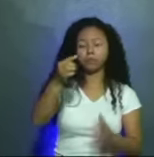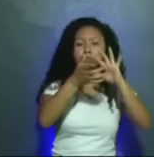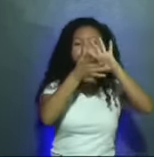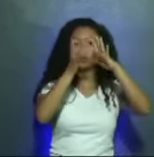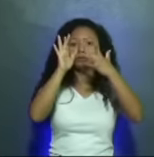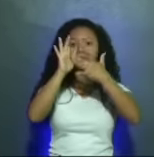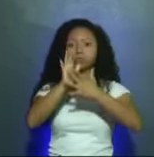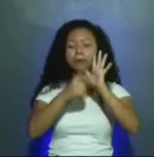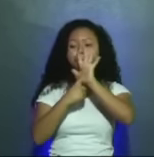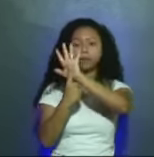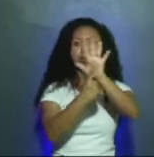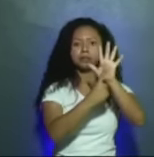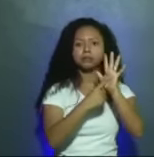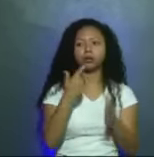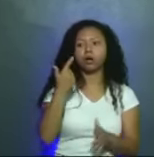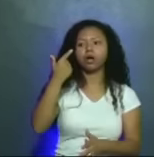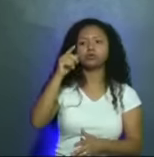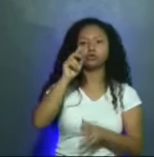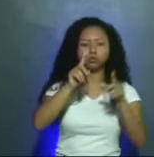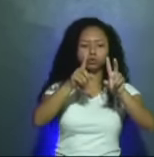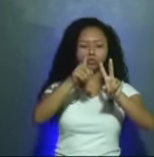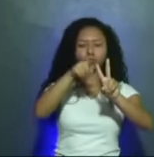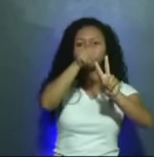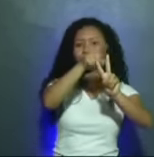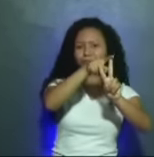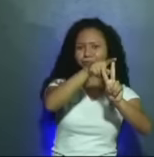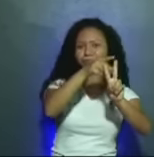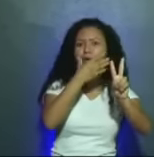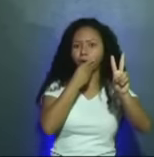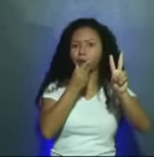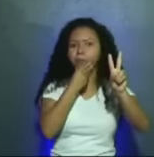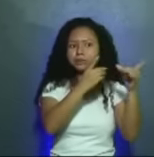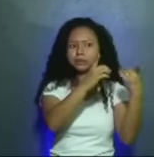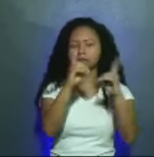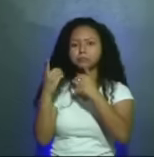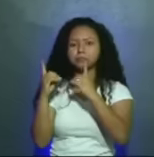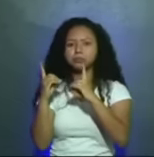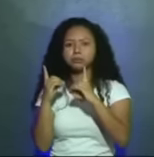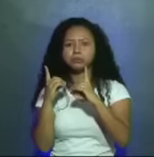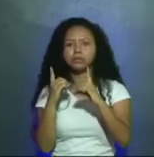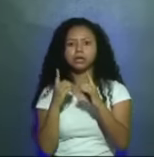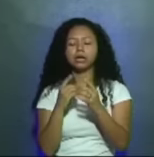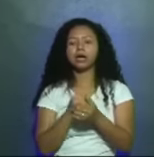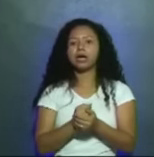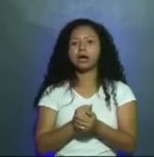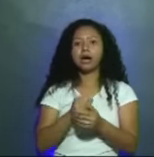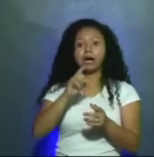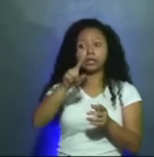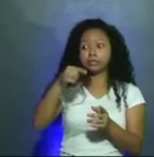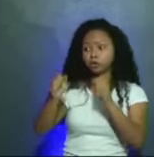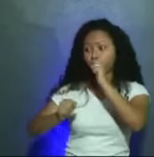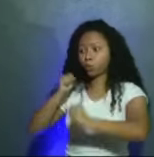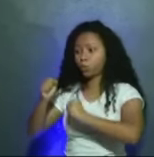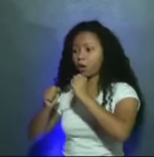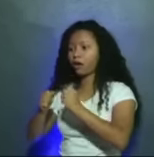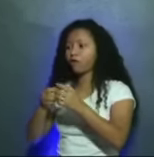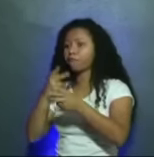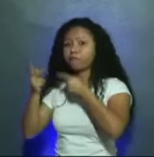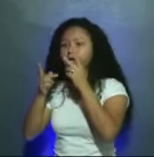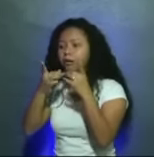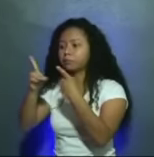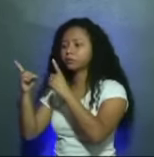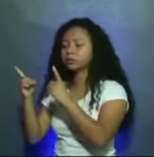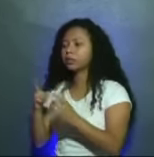do campo. Eles voltaram e relataram isso aos outros, mas também nestes eles não